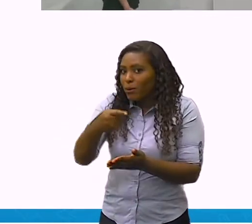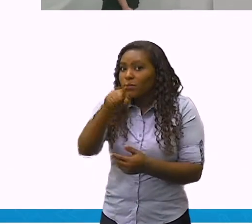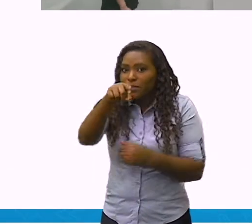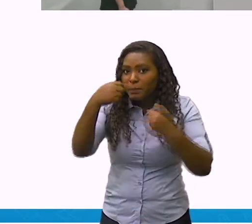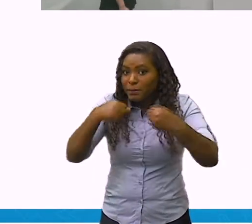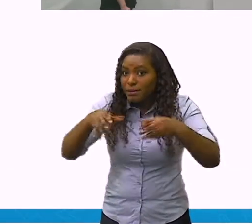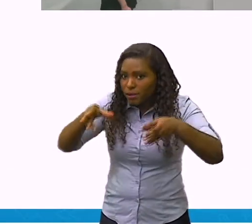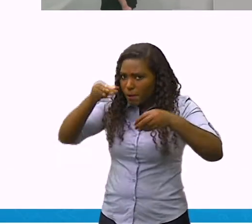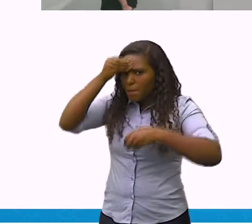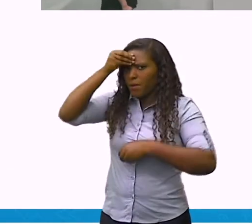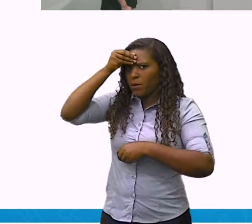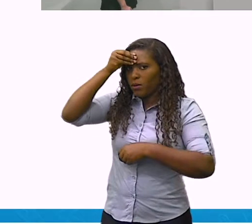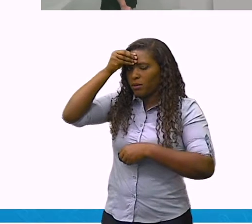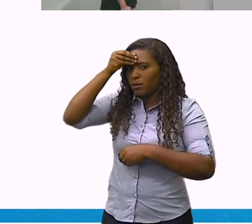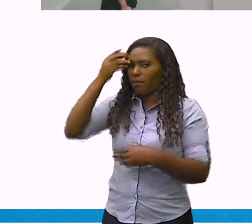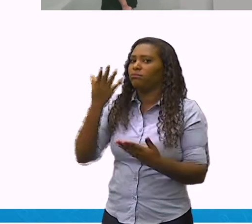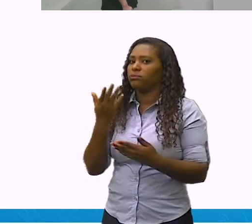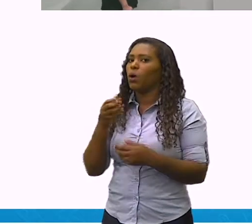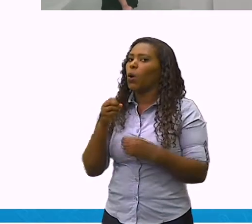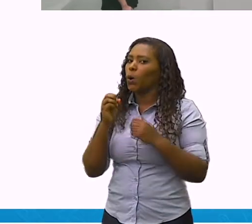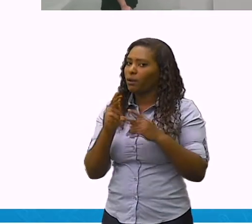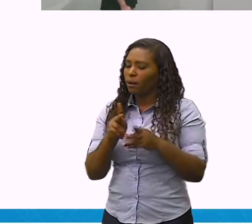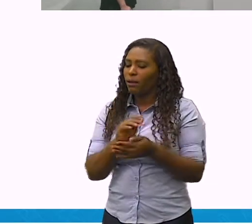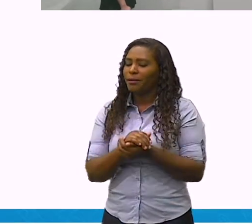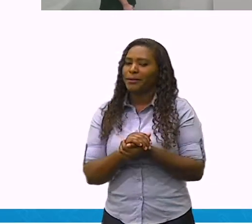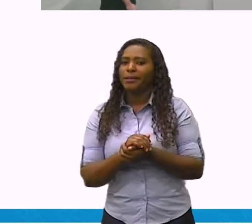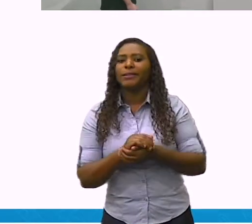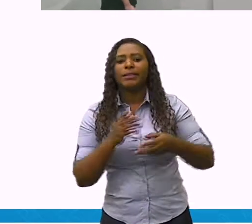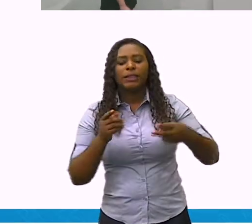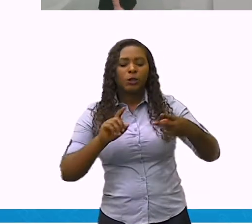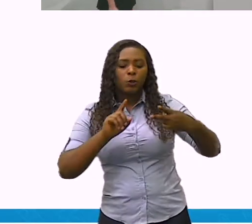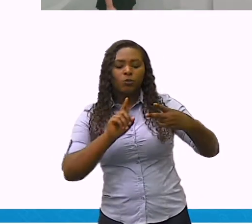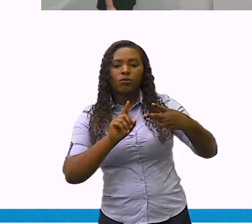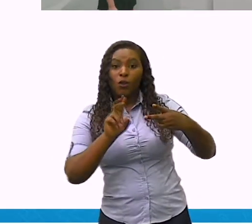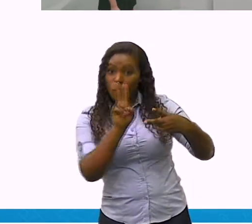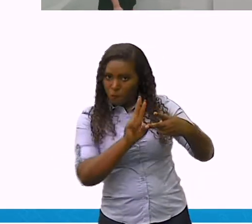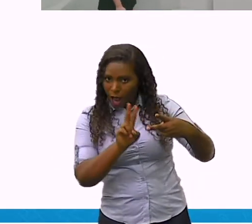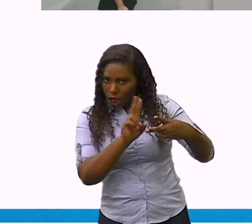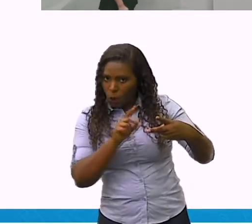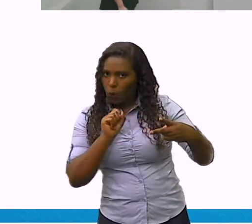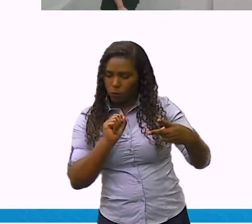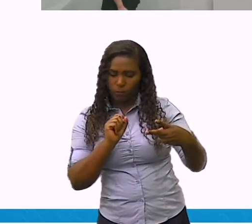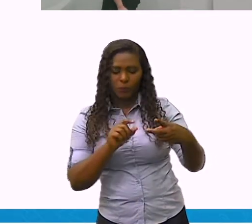cédulas. Temos aqui as de R$5,